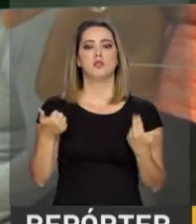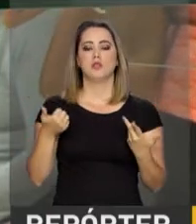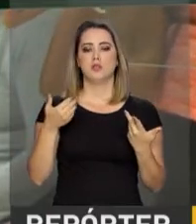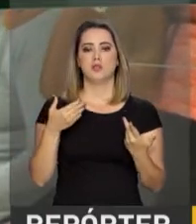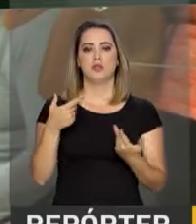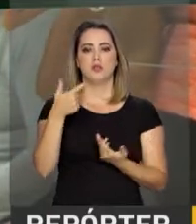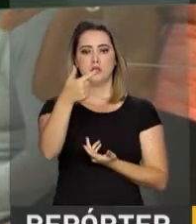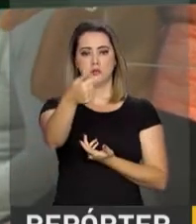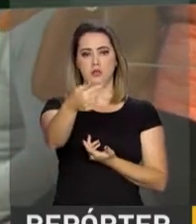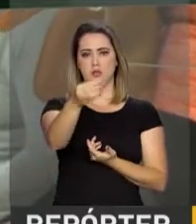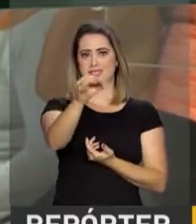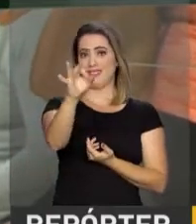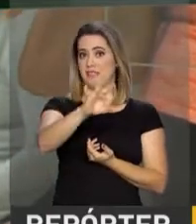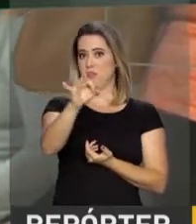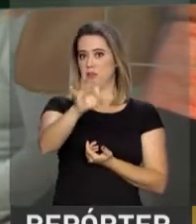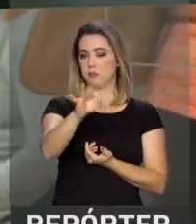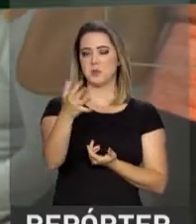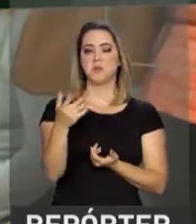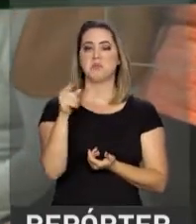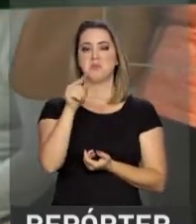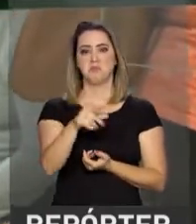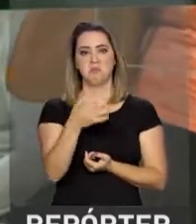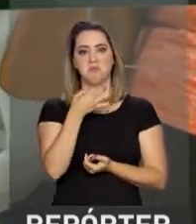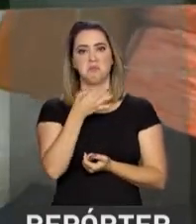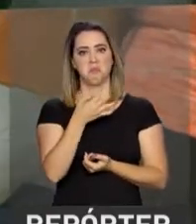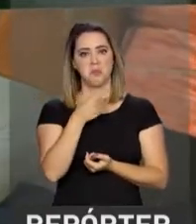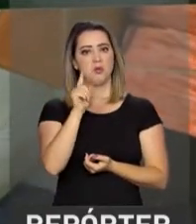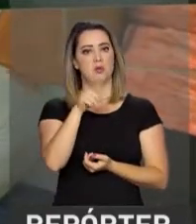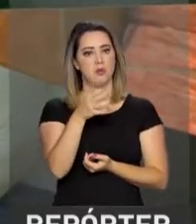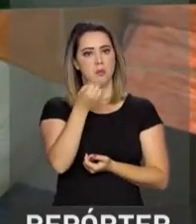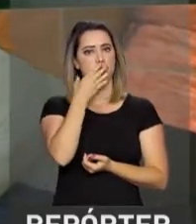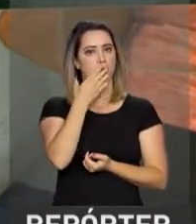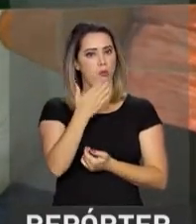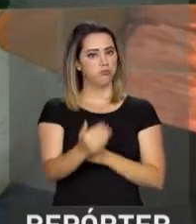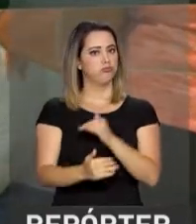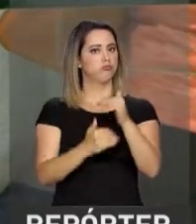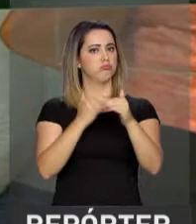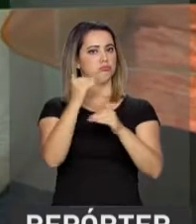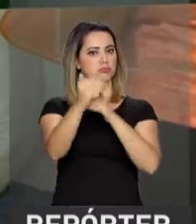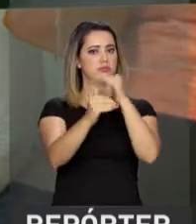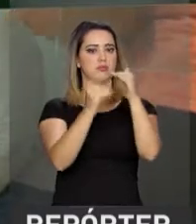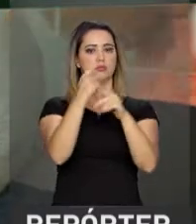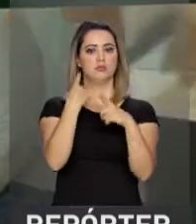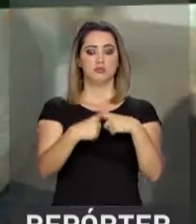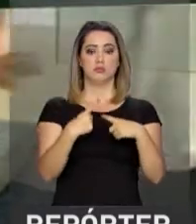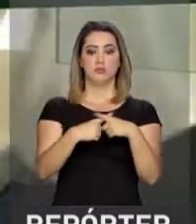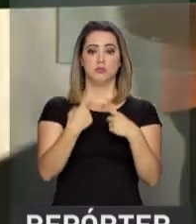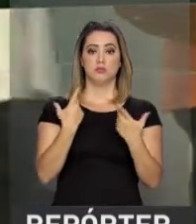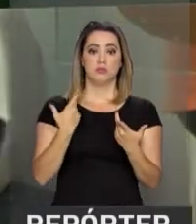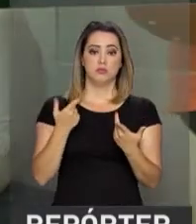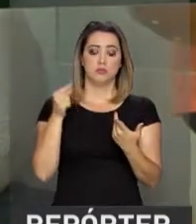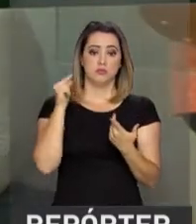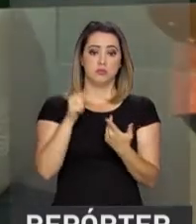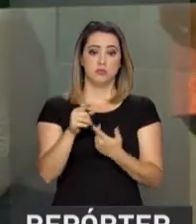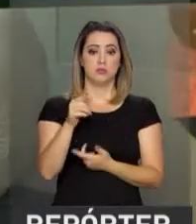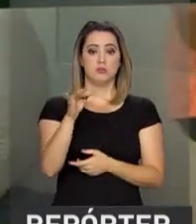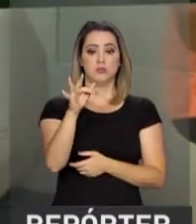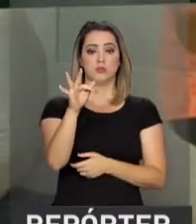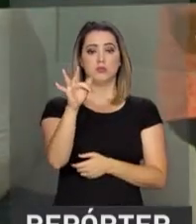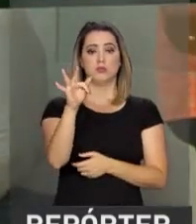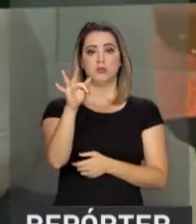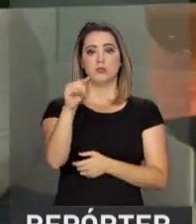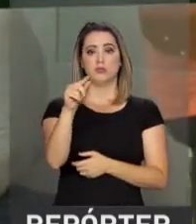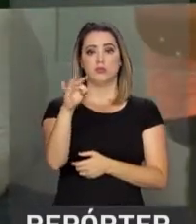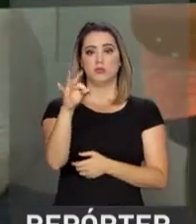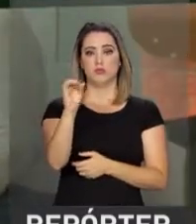de 70%. Acho que deu um crescimento bom, né? Porque eu acho que esse FGTS